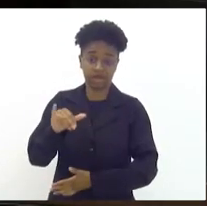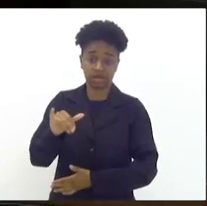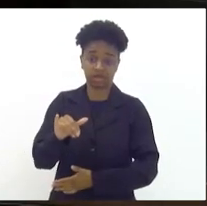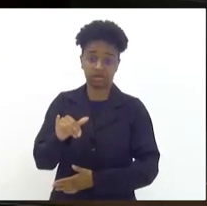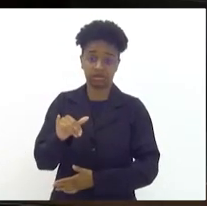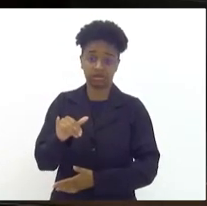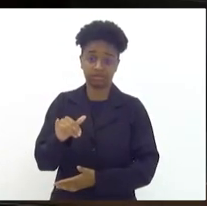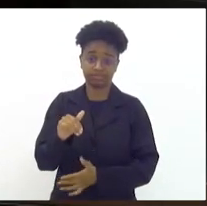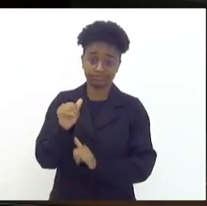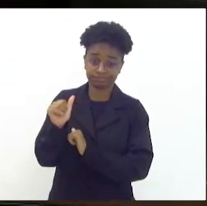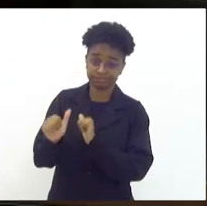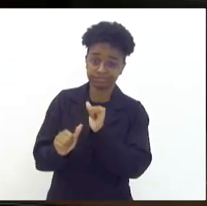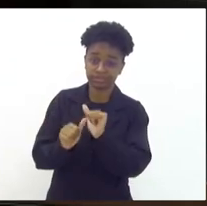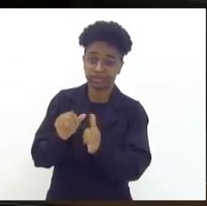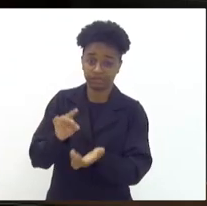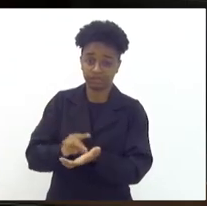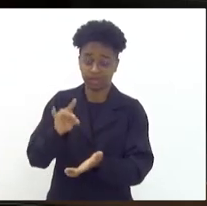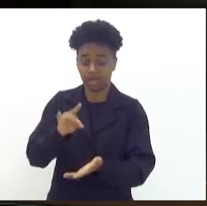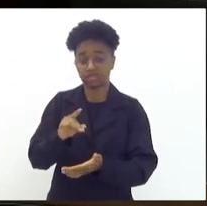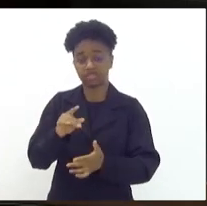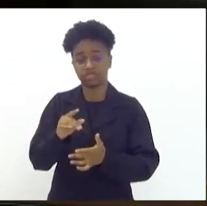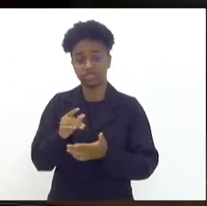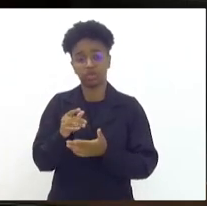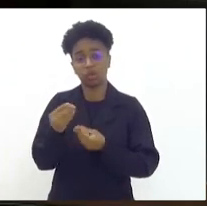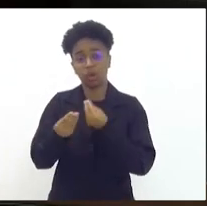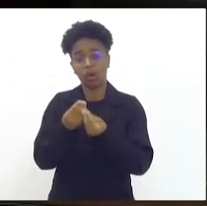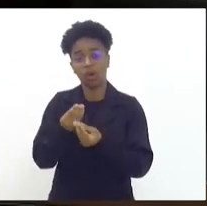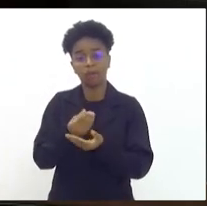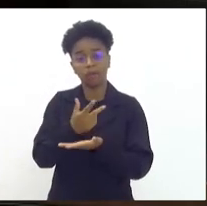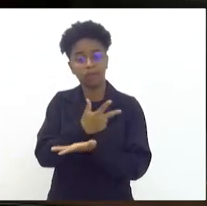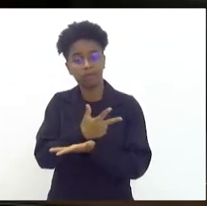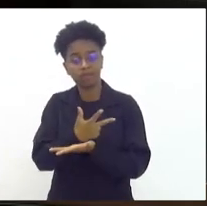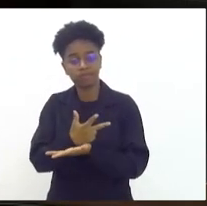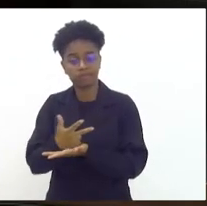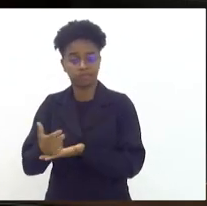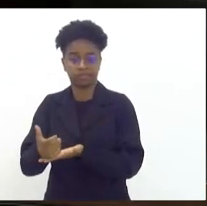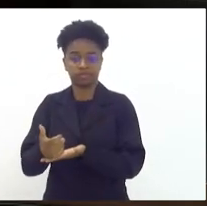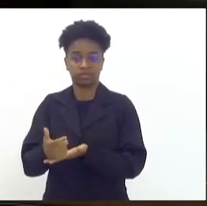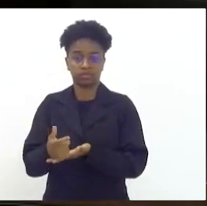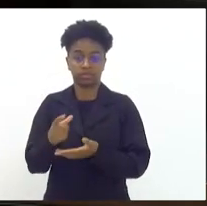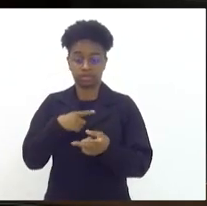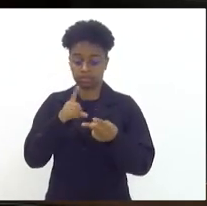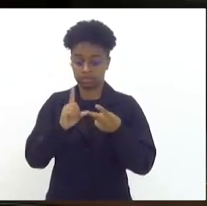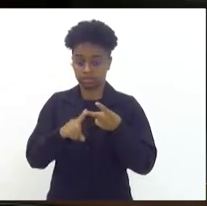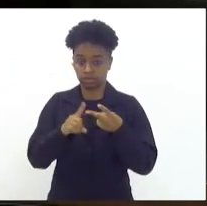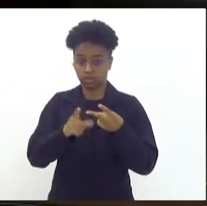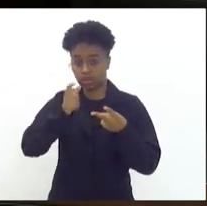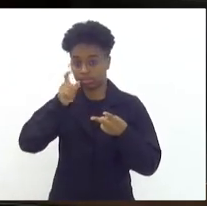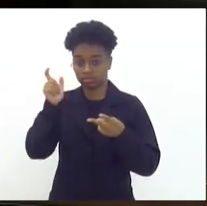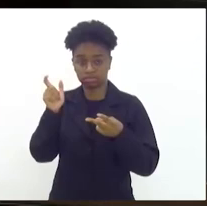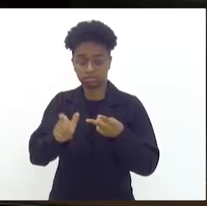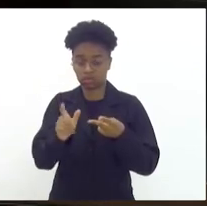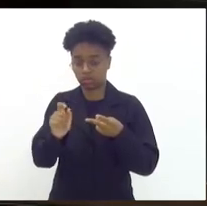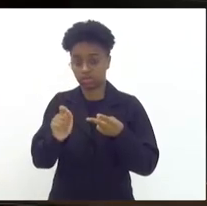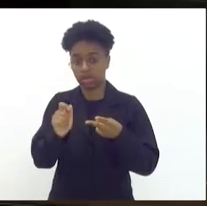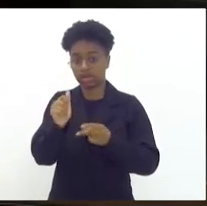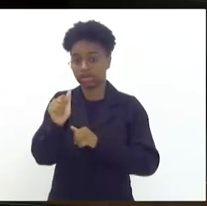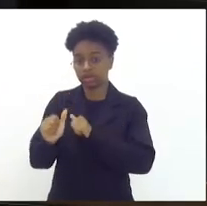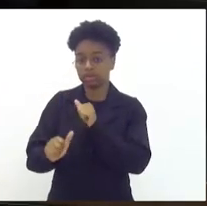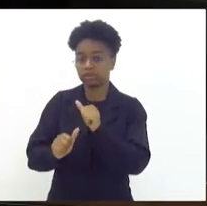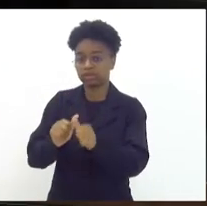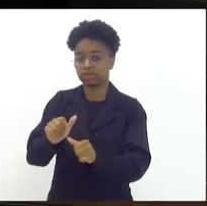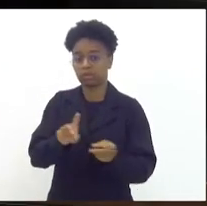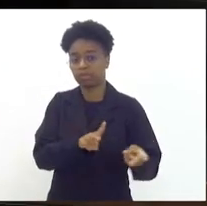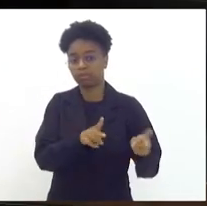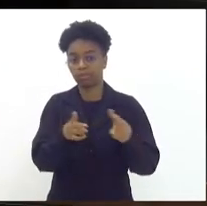da tal reforma tributária do consumo segundo a crítica transição a transição quando a gente